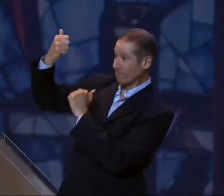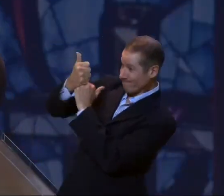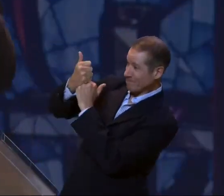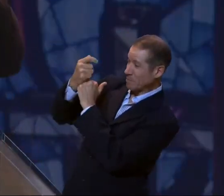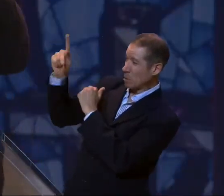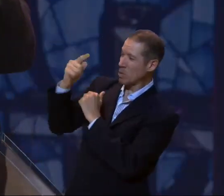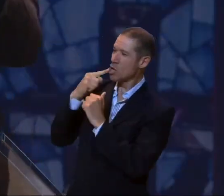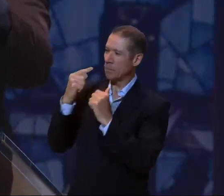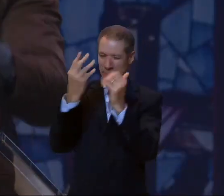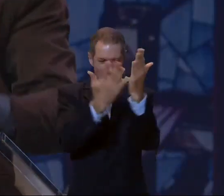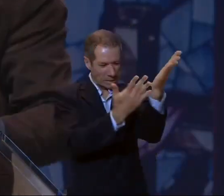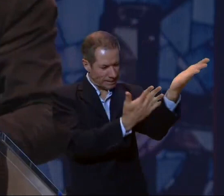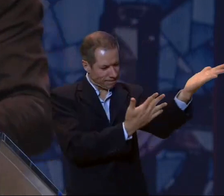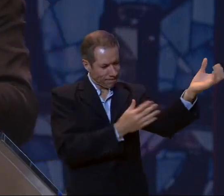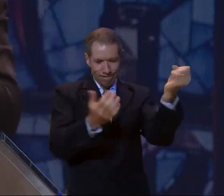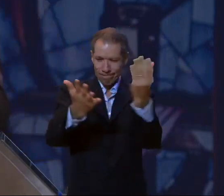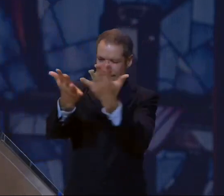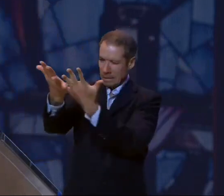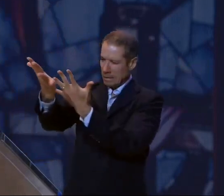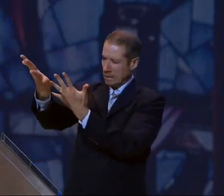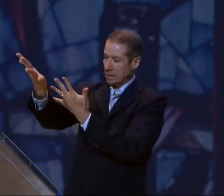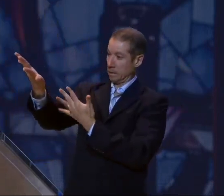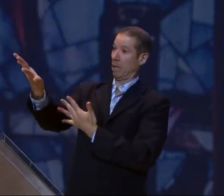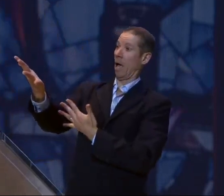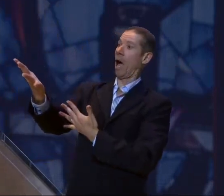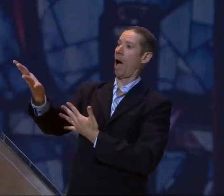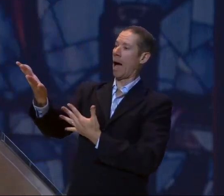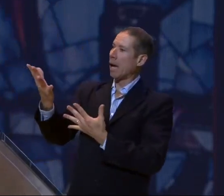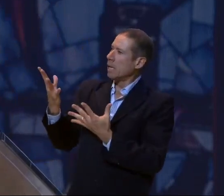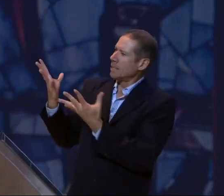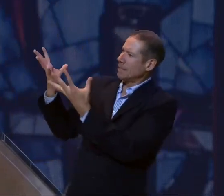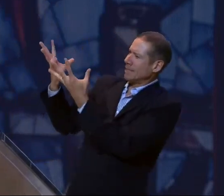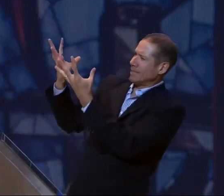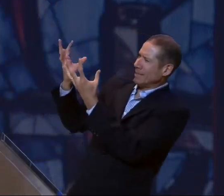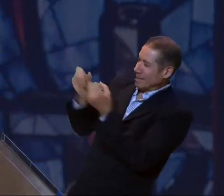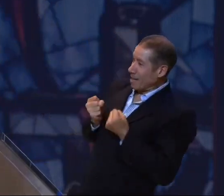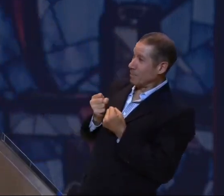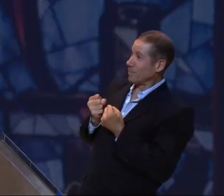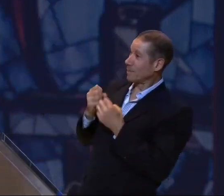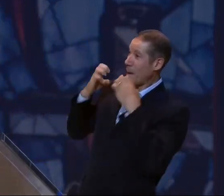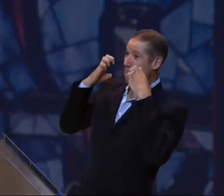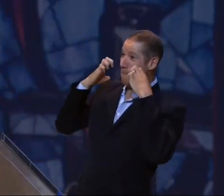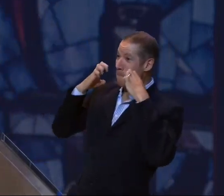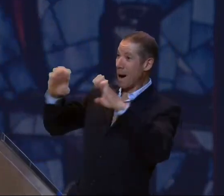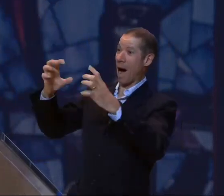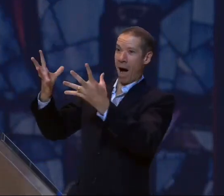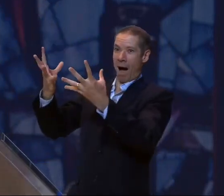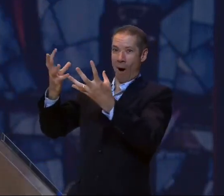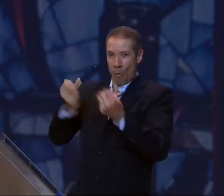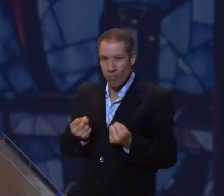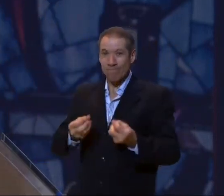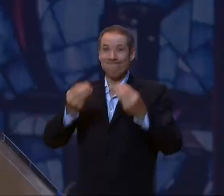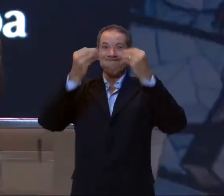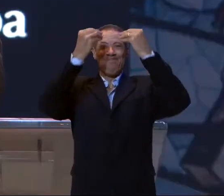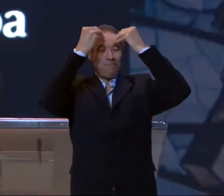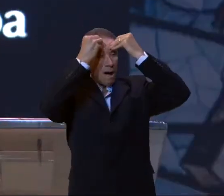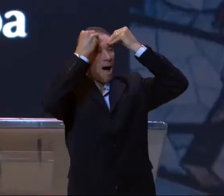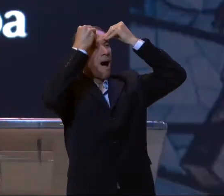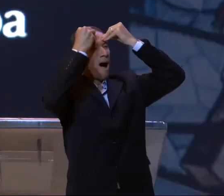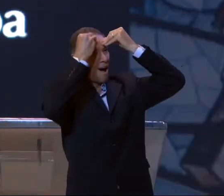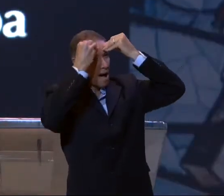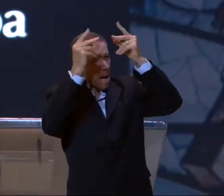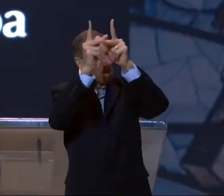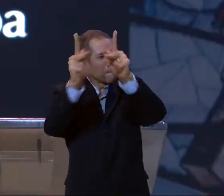seu sangue derramado, e sim, aceitamos a mensagem do Evangelho,